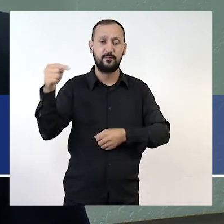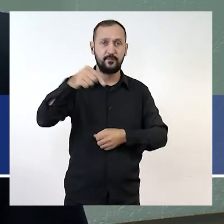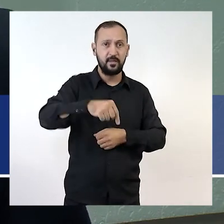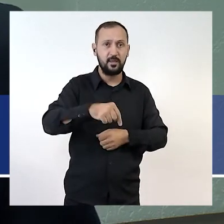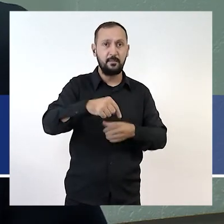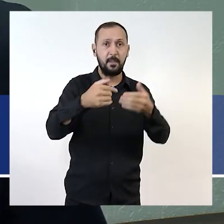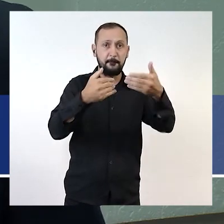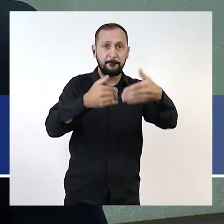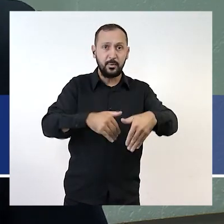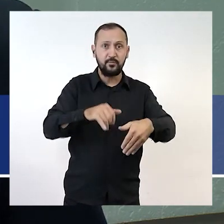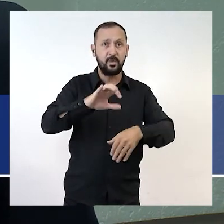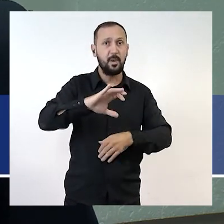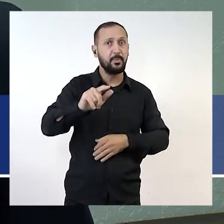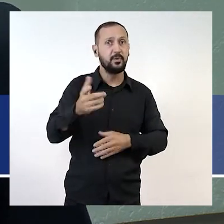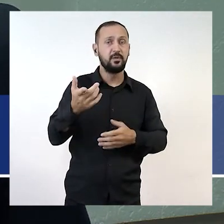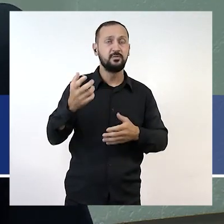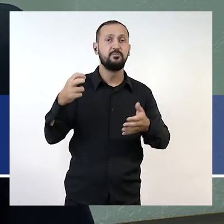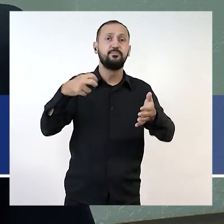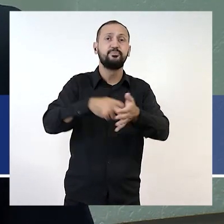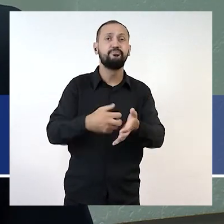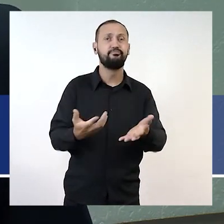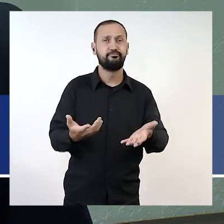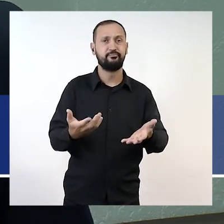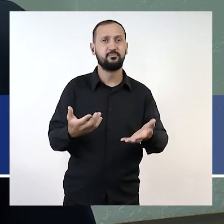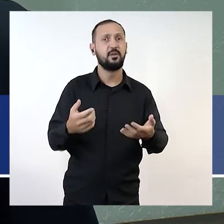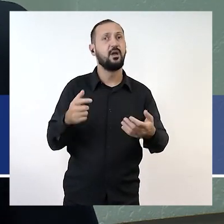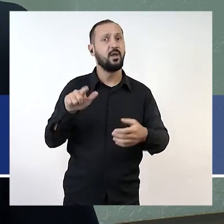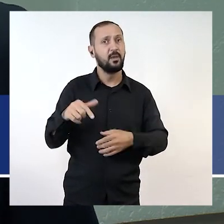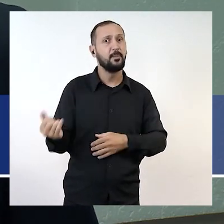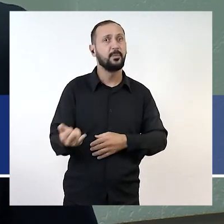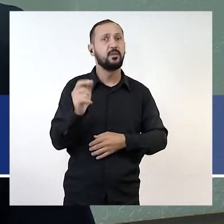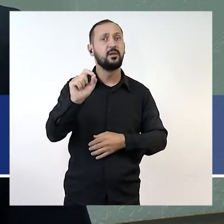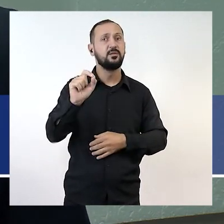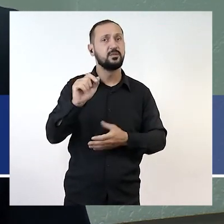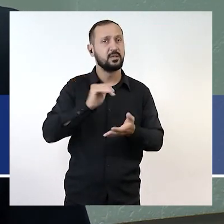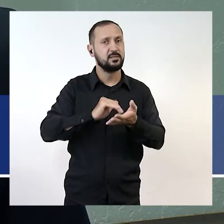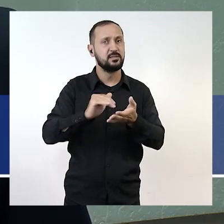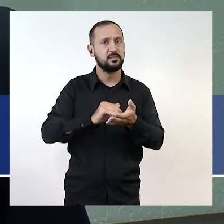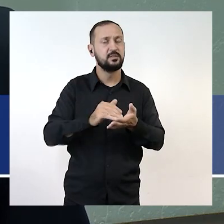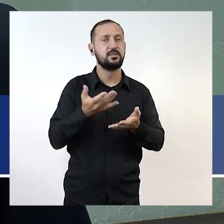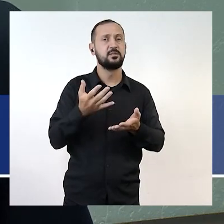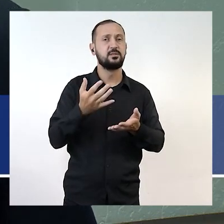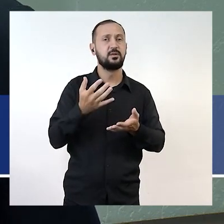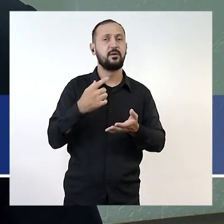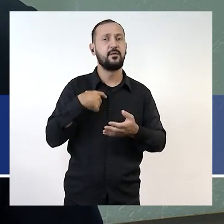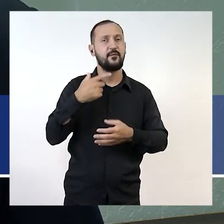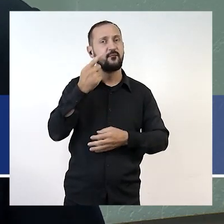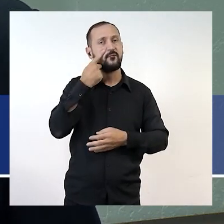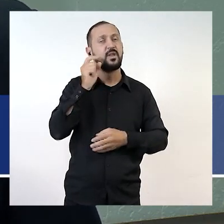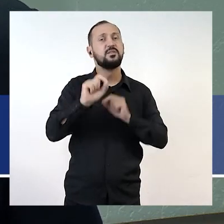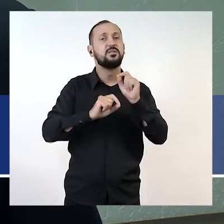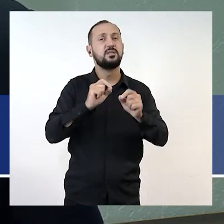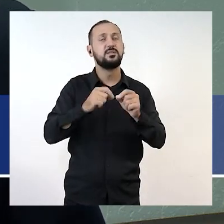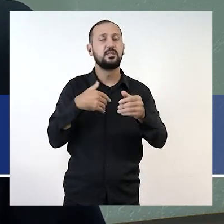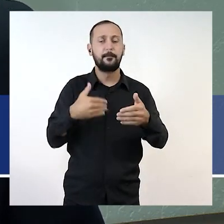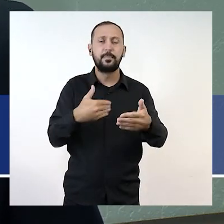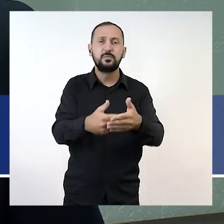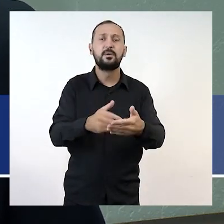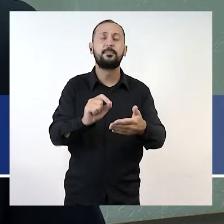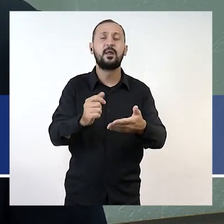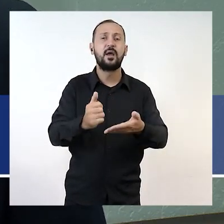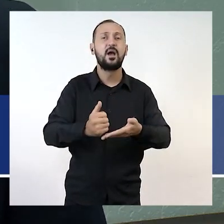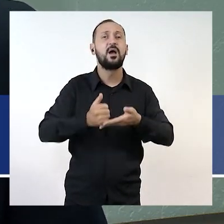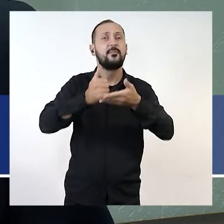de Chapadão do Sul para fazer a prova em Campo Grande, né? Então é importante que a Secretaria observe esse processo, como ele